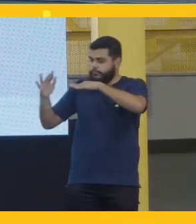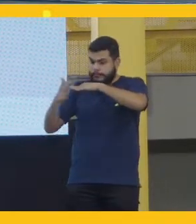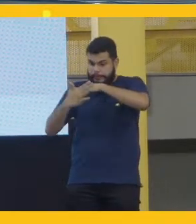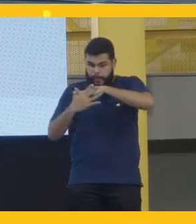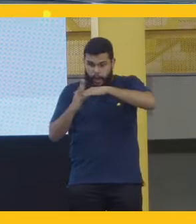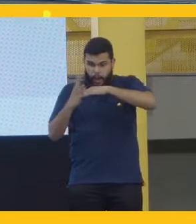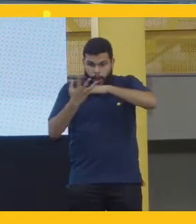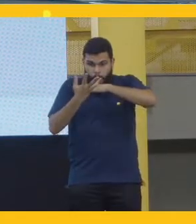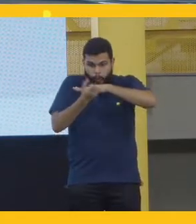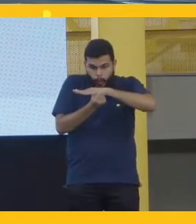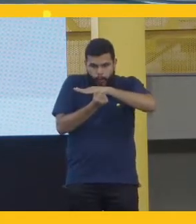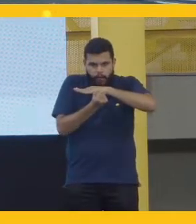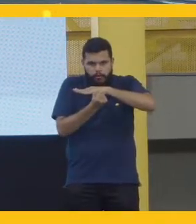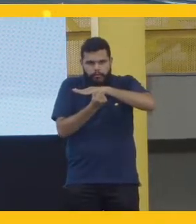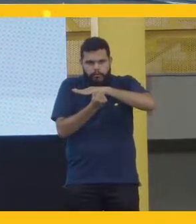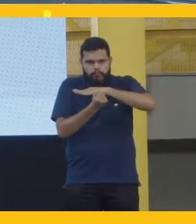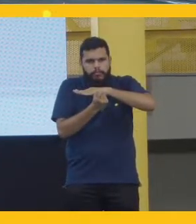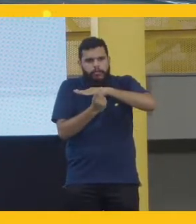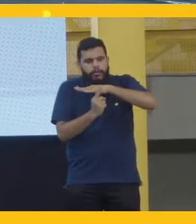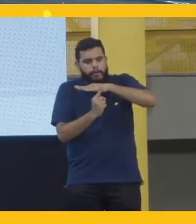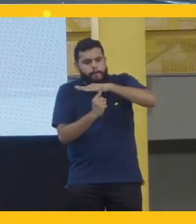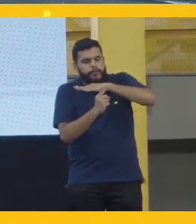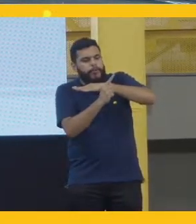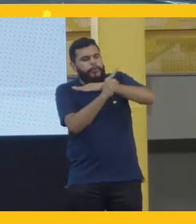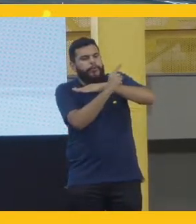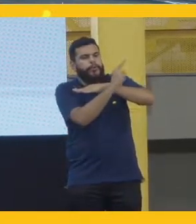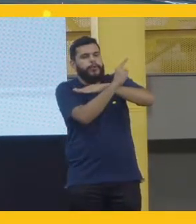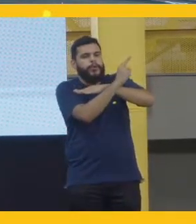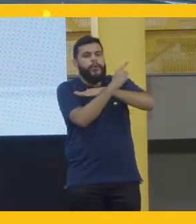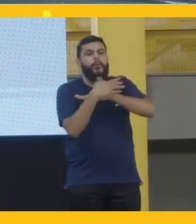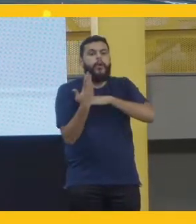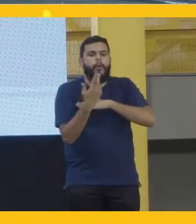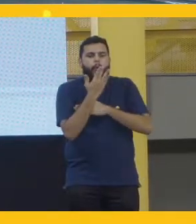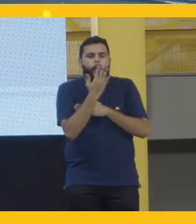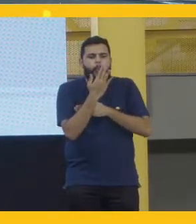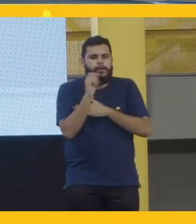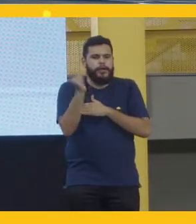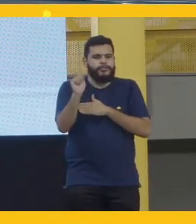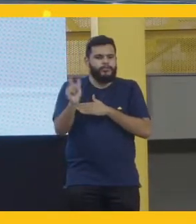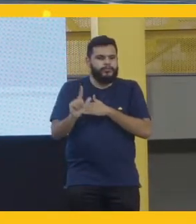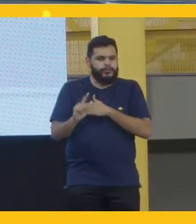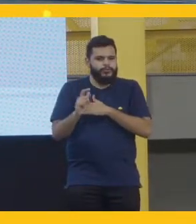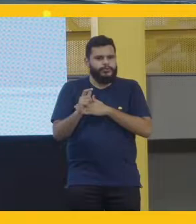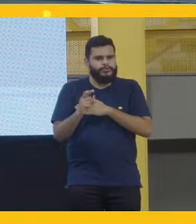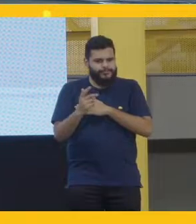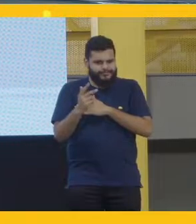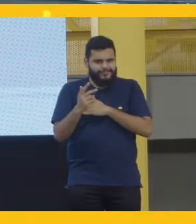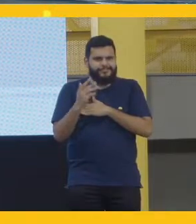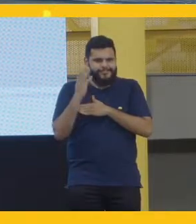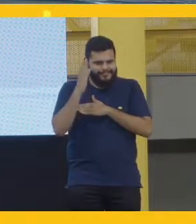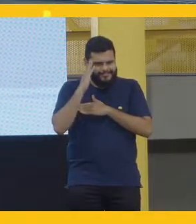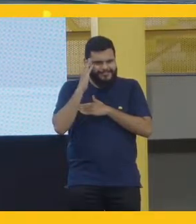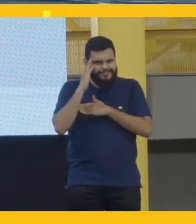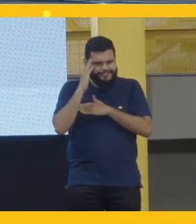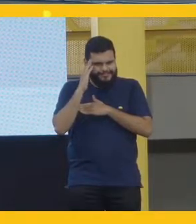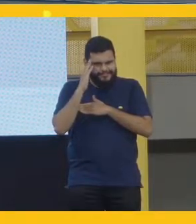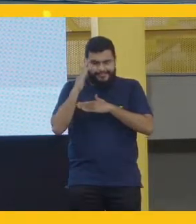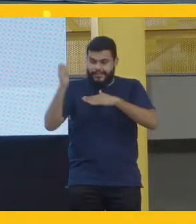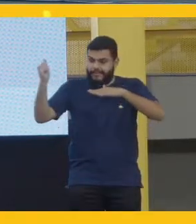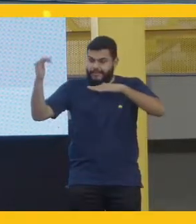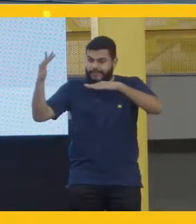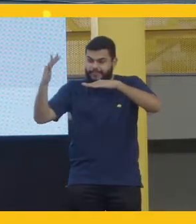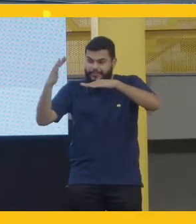tudo, menos o azul. O azul é o que ele reflete e é o que chega aos seus olhos. Por isso você olha para ele e